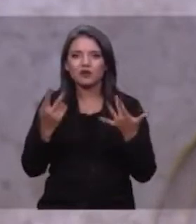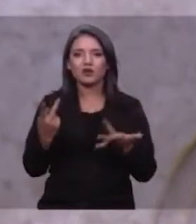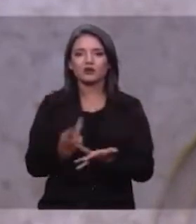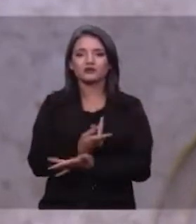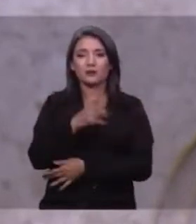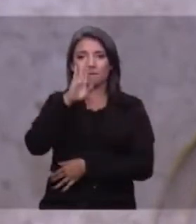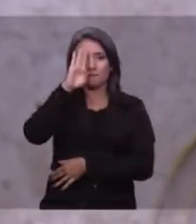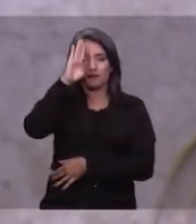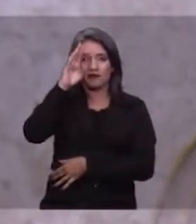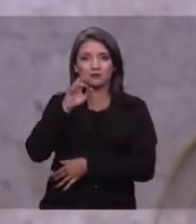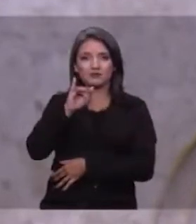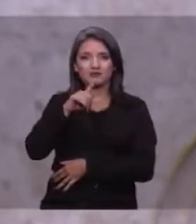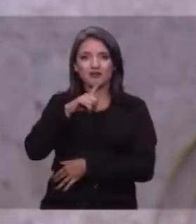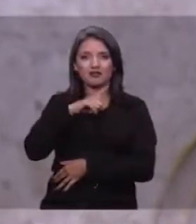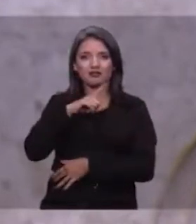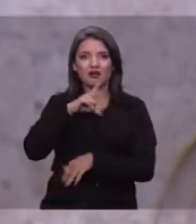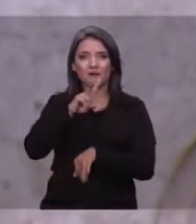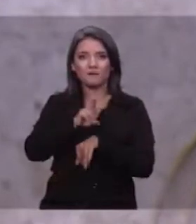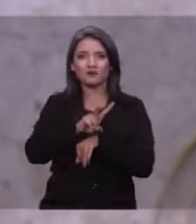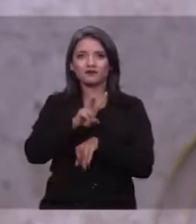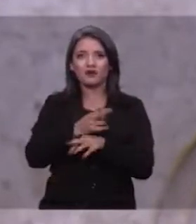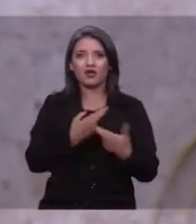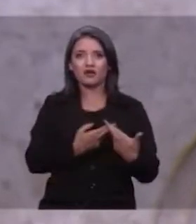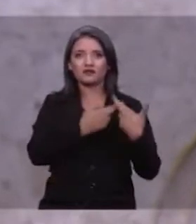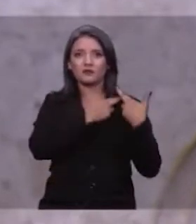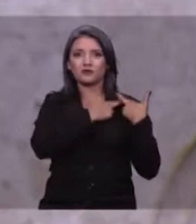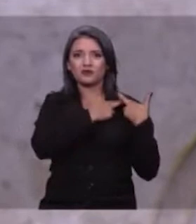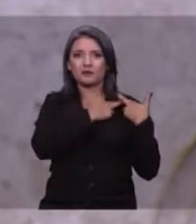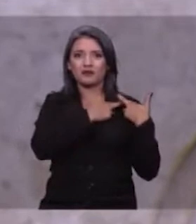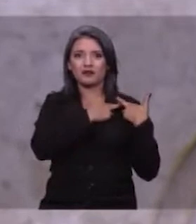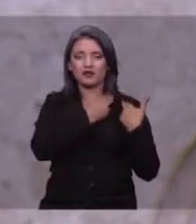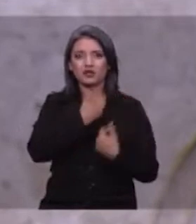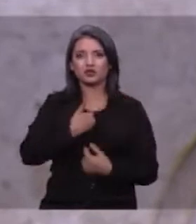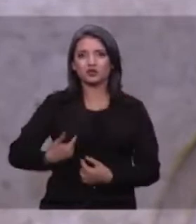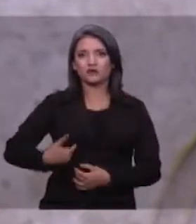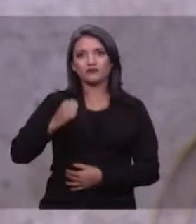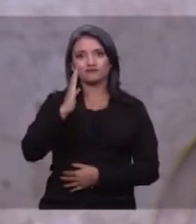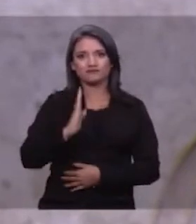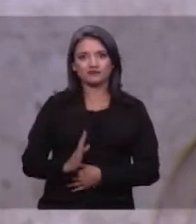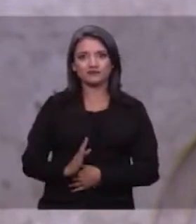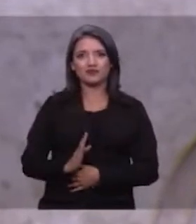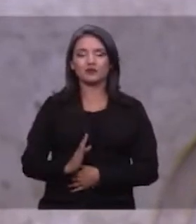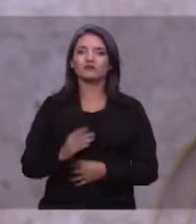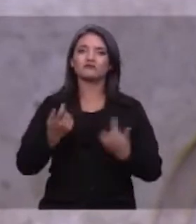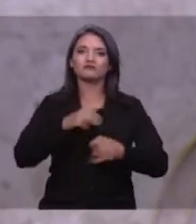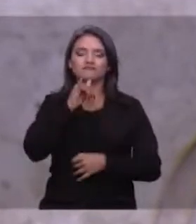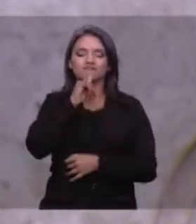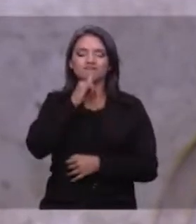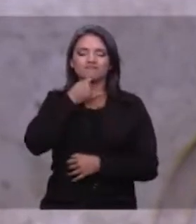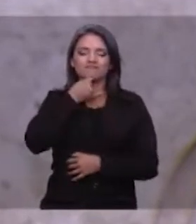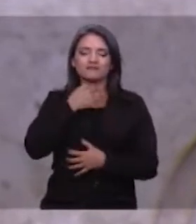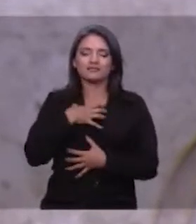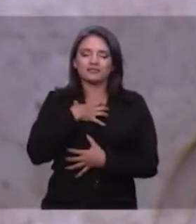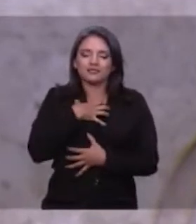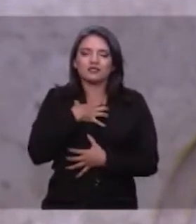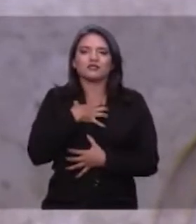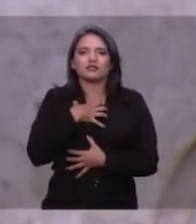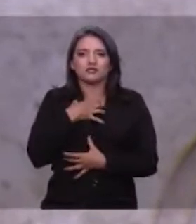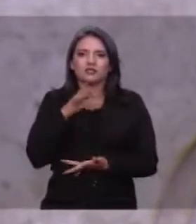sob custódia do Estado brasileiro, deve ser lamentada com um sentimento